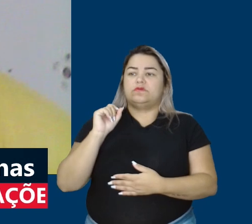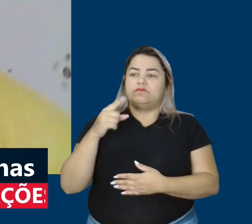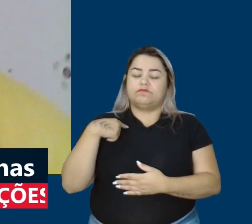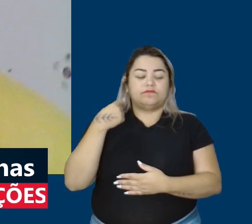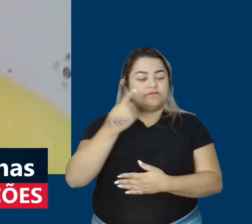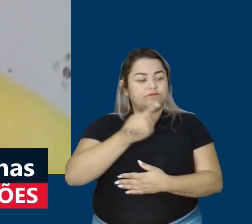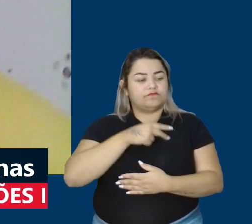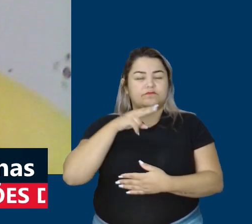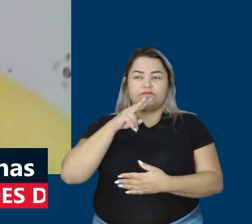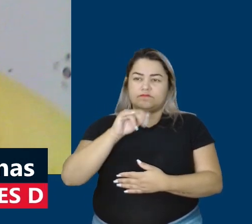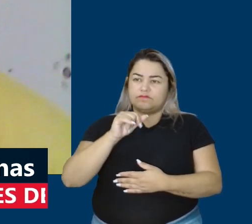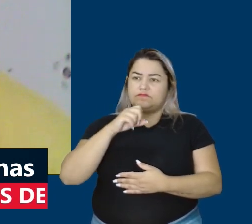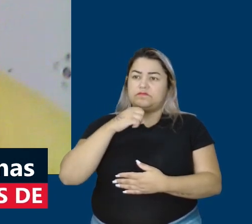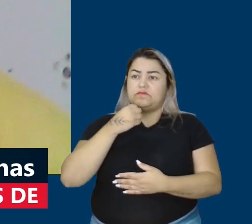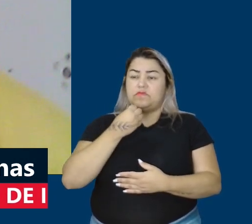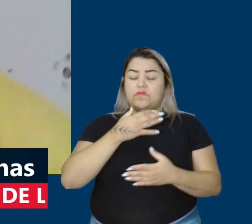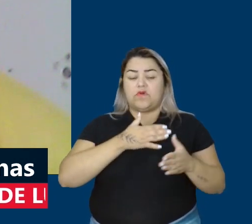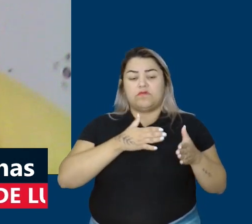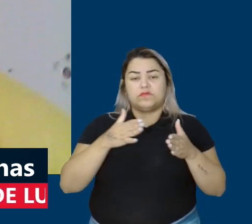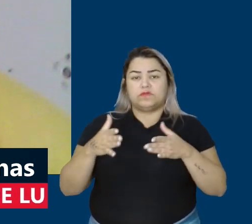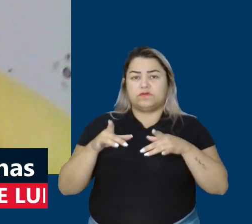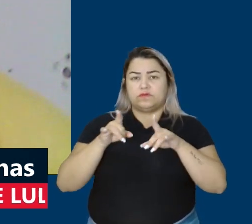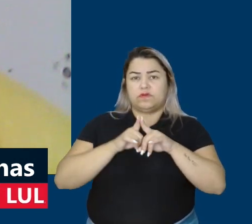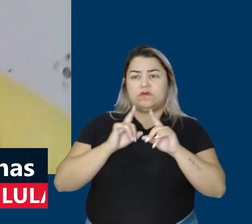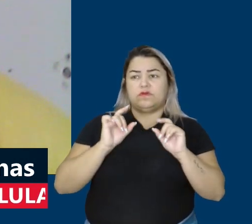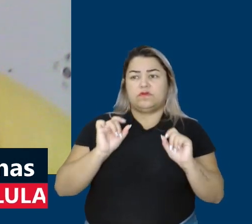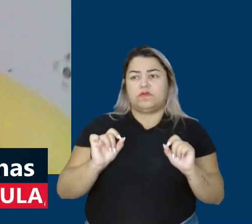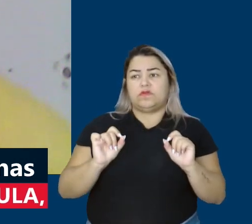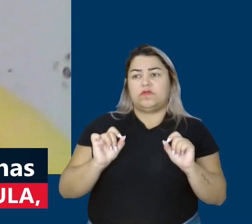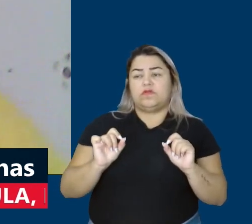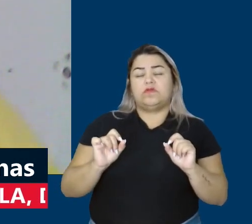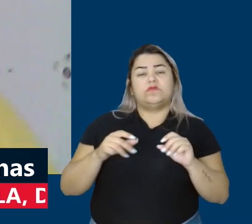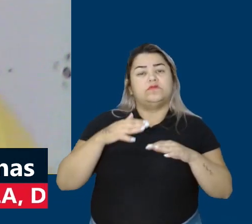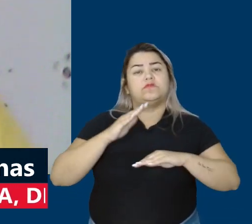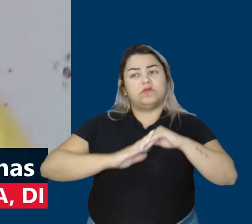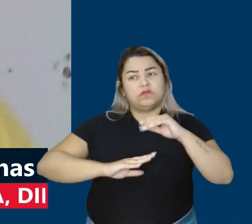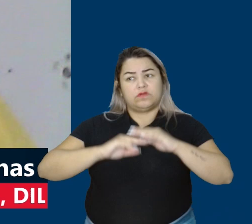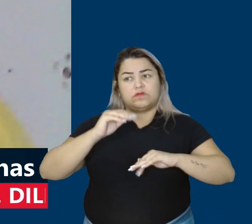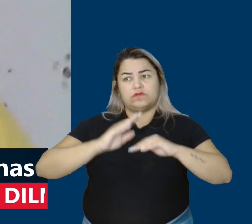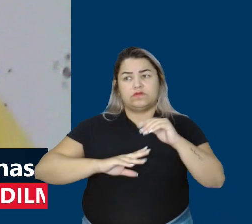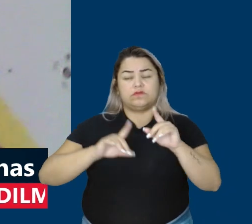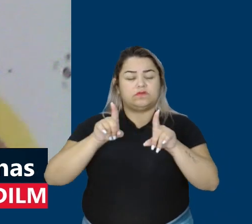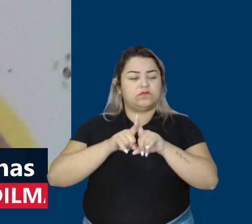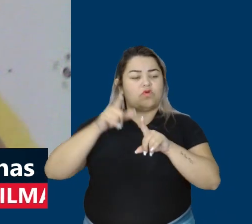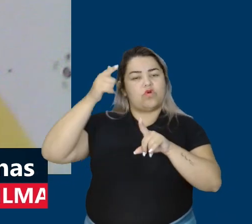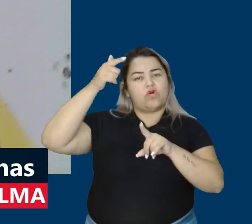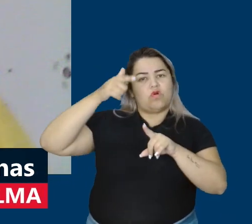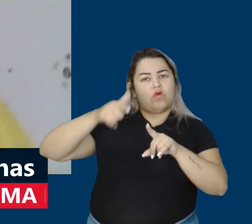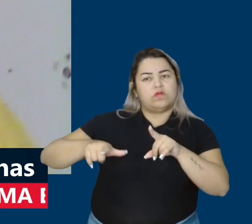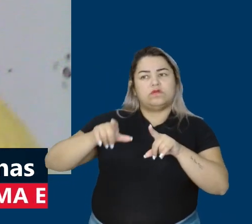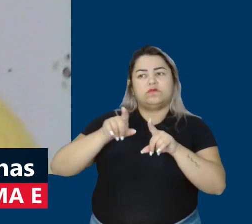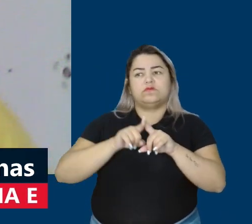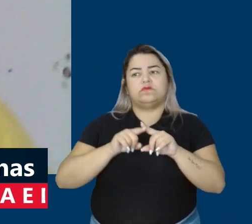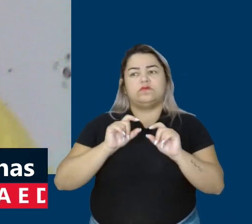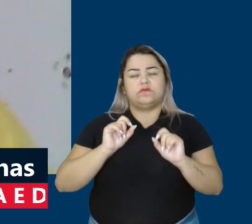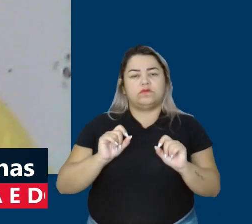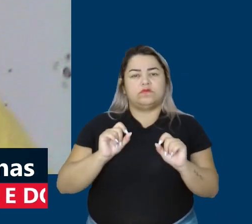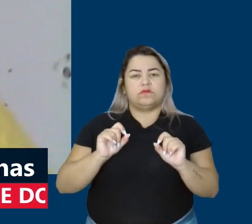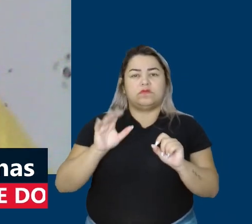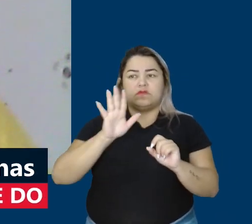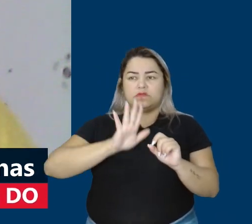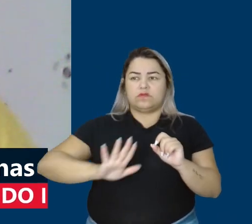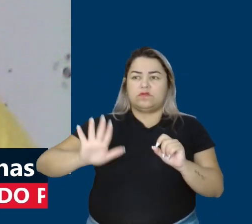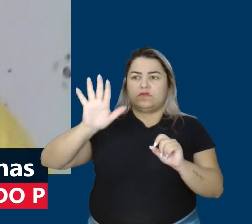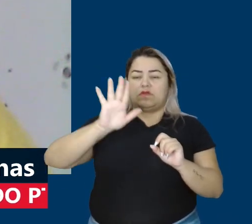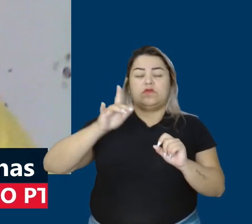ter que passar durante um bom processo de atuação, que tem que ser com outras frentes, na minha opinião,